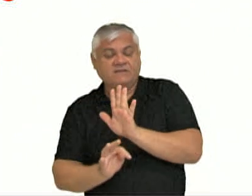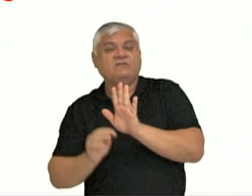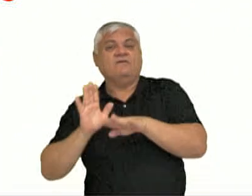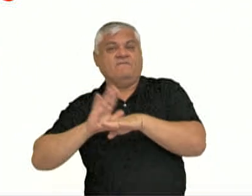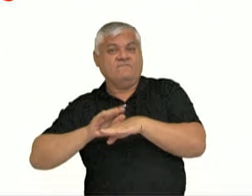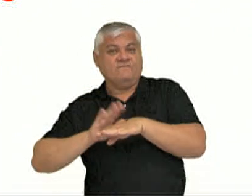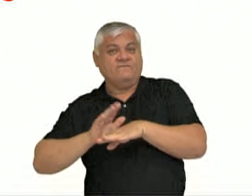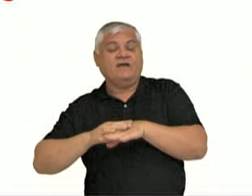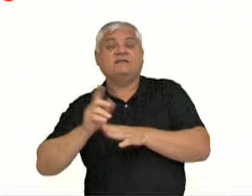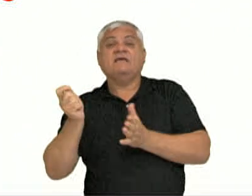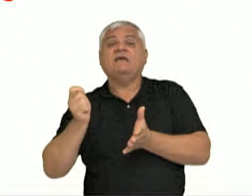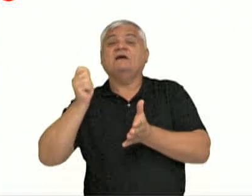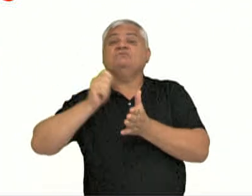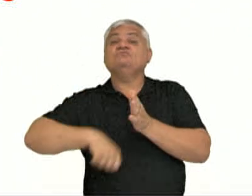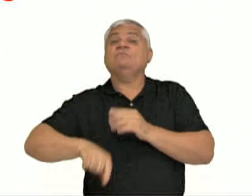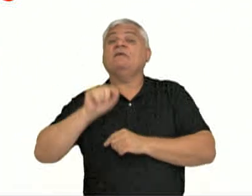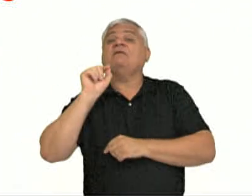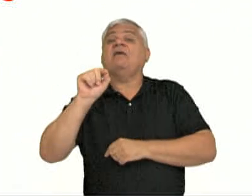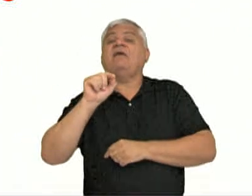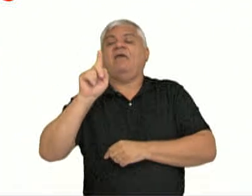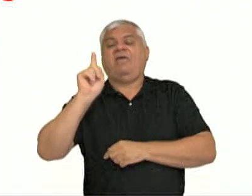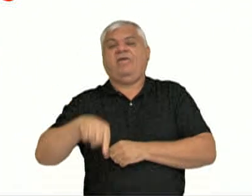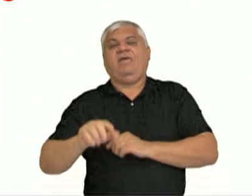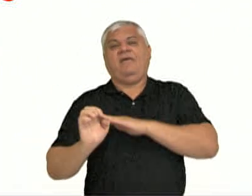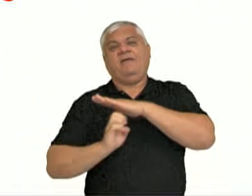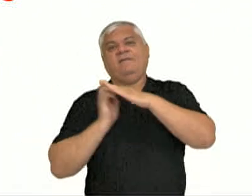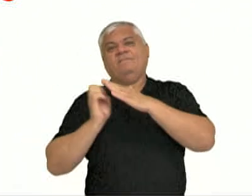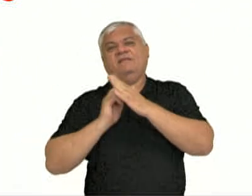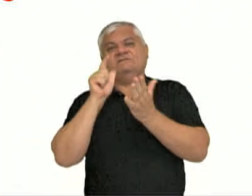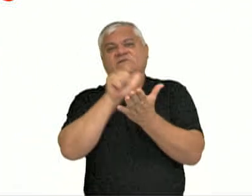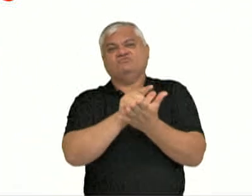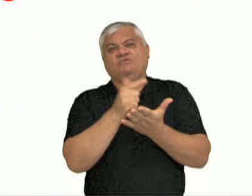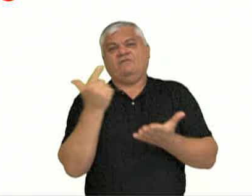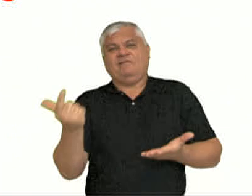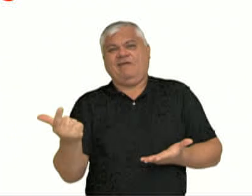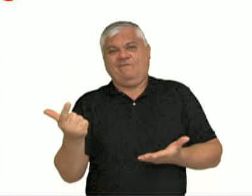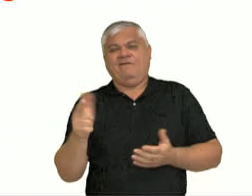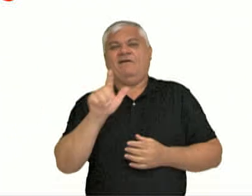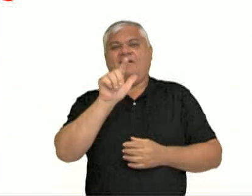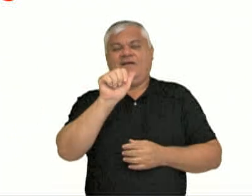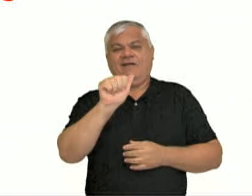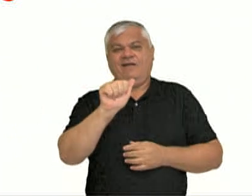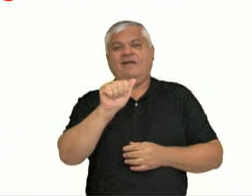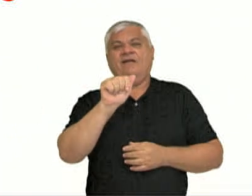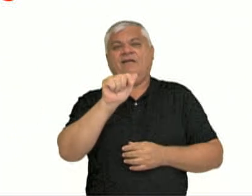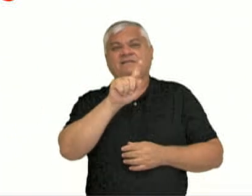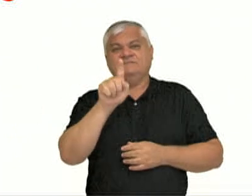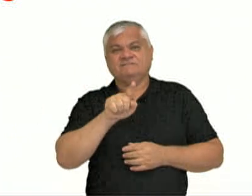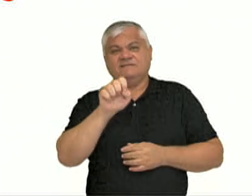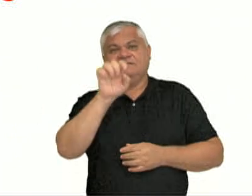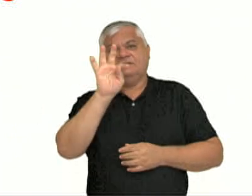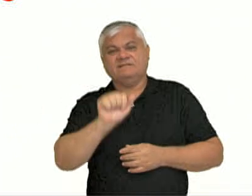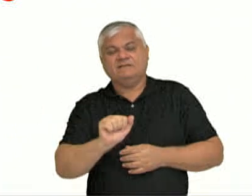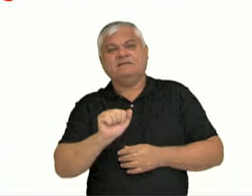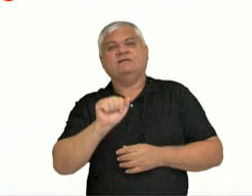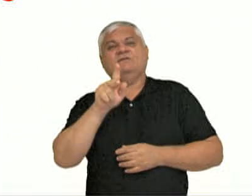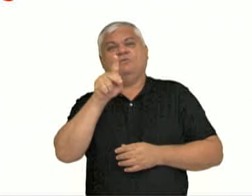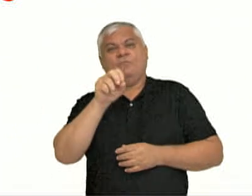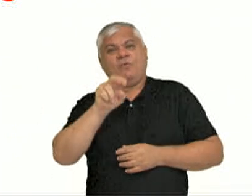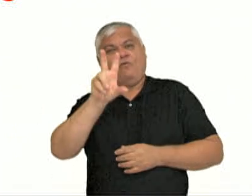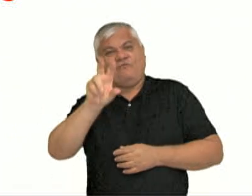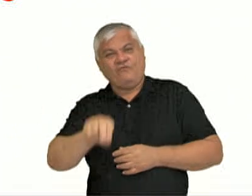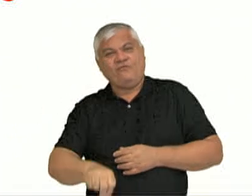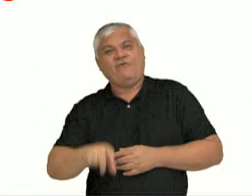produzir isso. E quem assume a responsabilidade é o jornal em que esse editorial vai ser